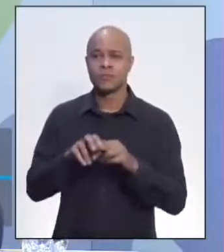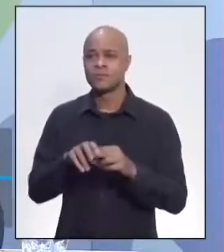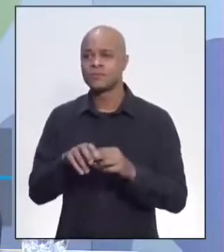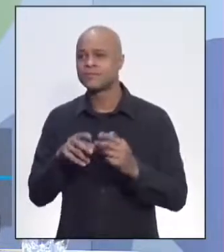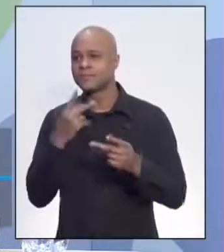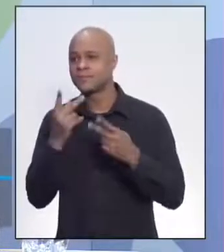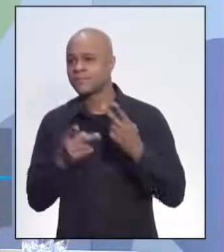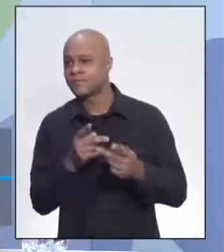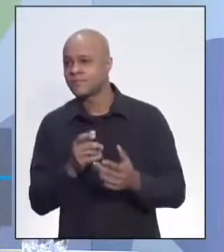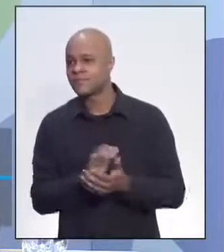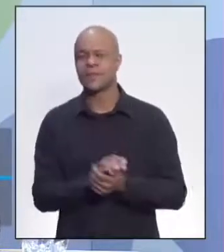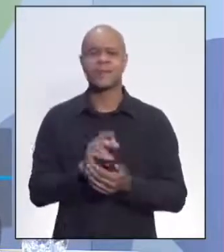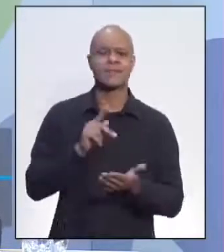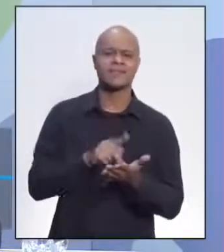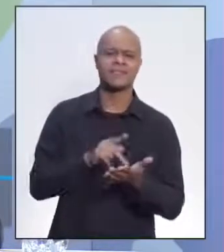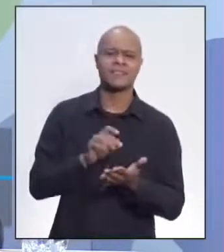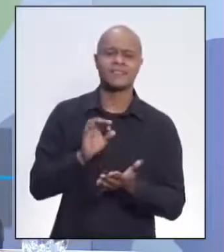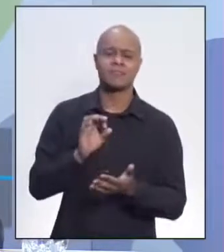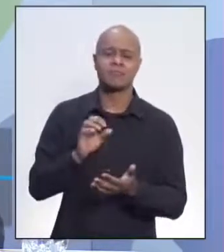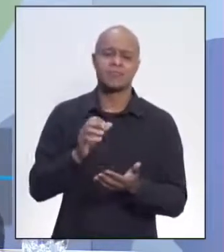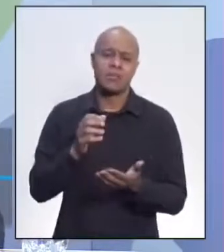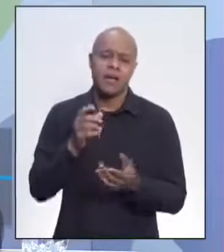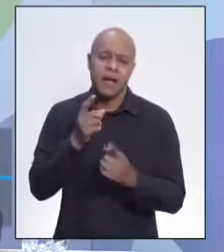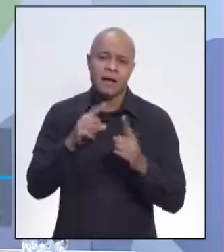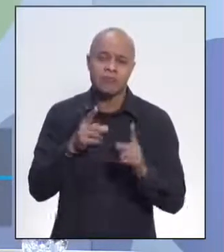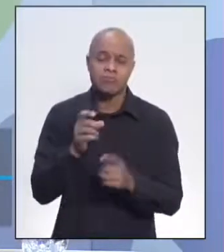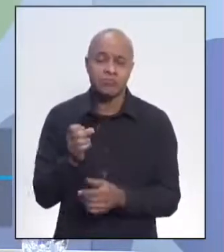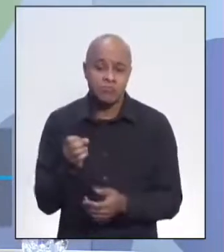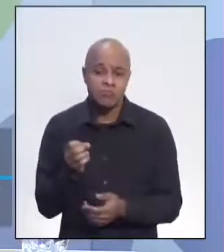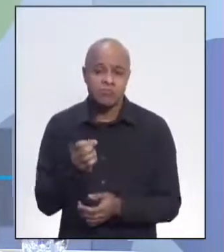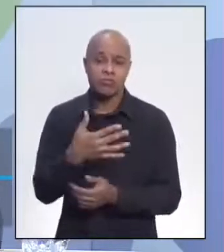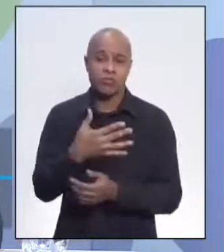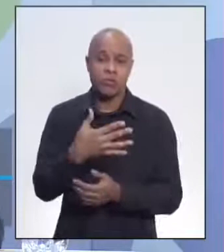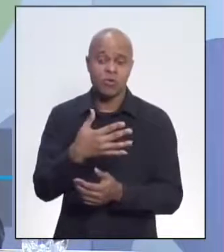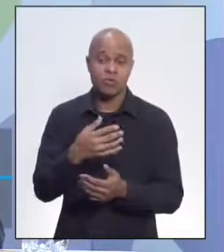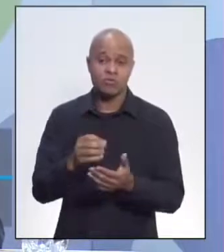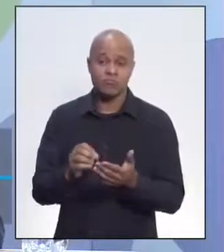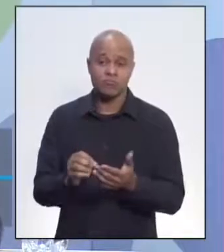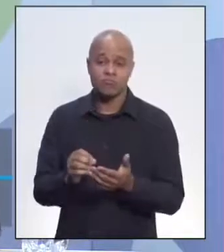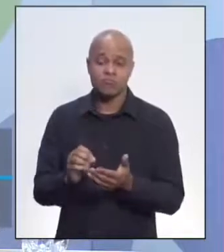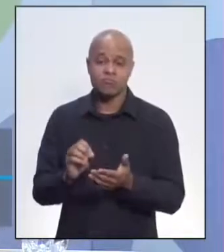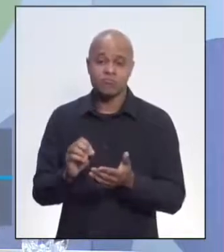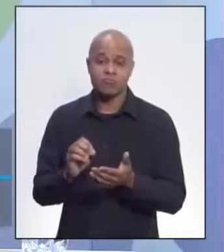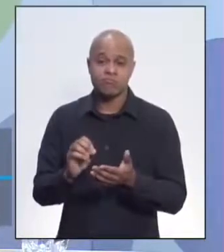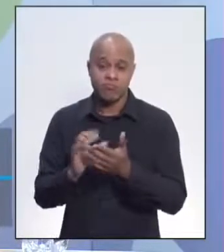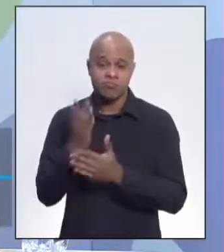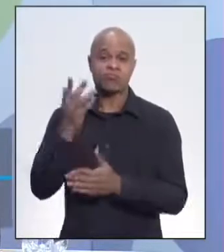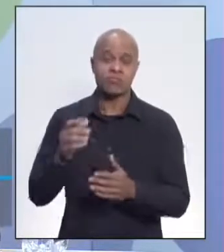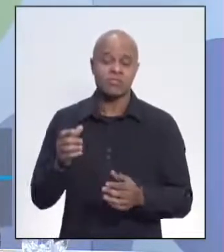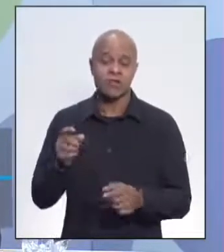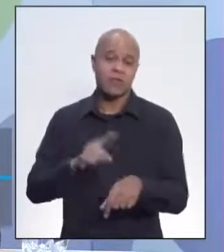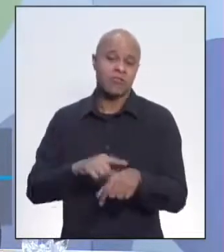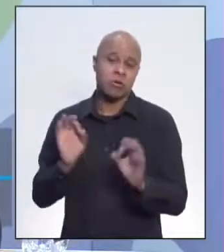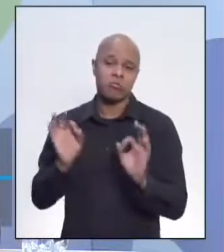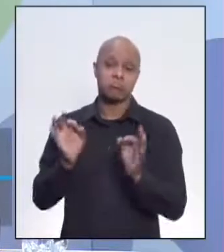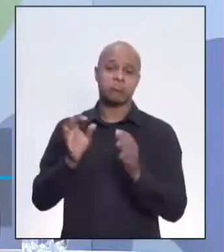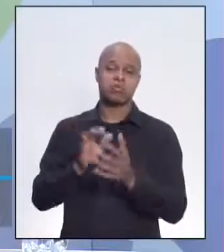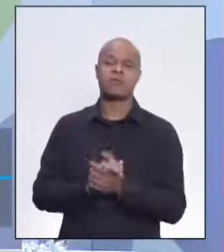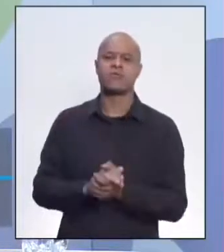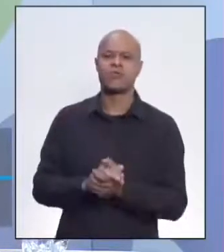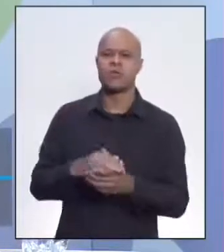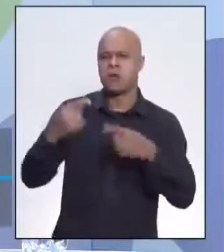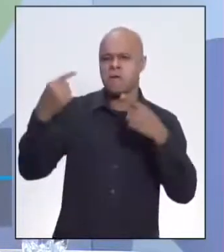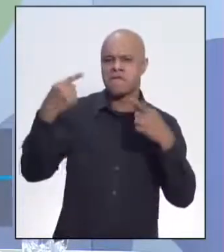embolada, porque, na verdade, são feitos improvisos. A gente vê ali que nós temos vários cantadores, onde um faz um desafio e o outro